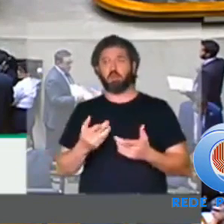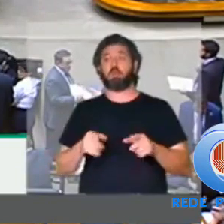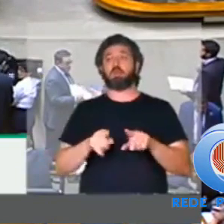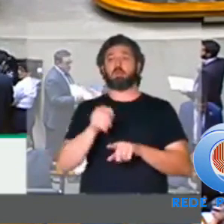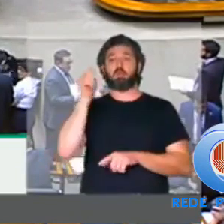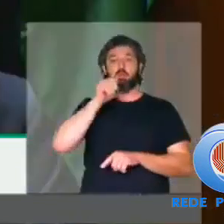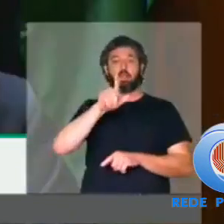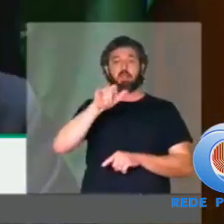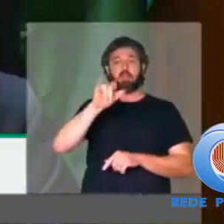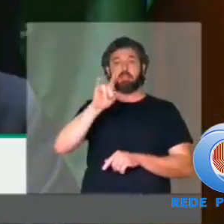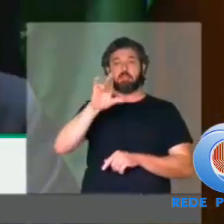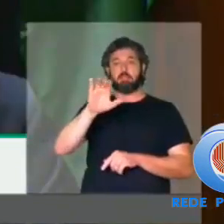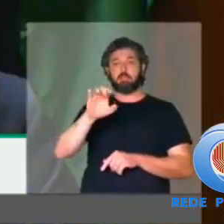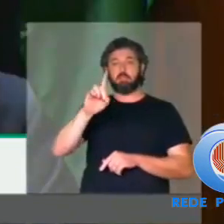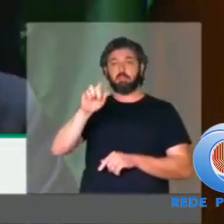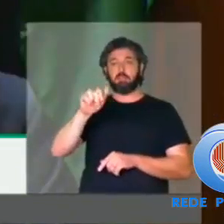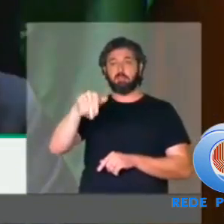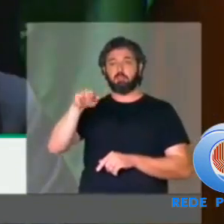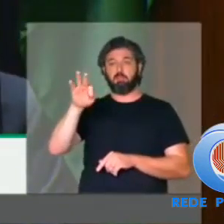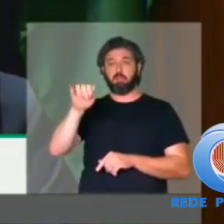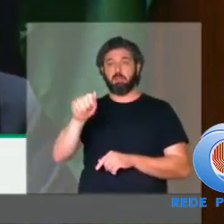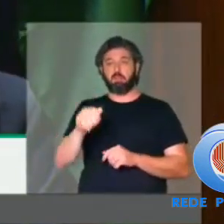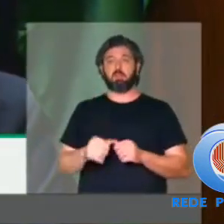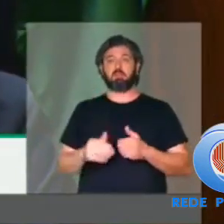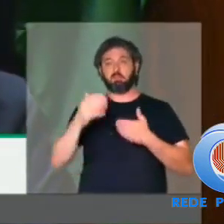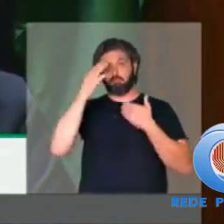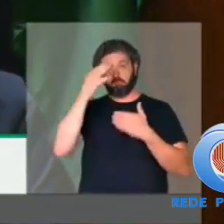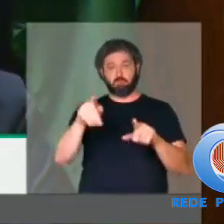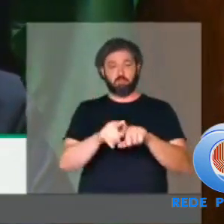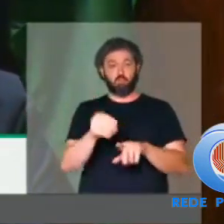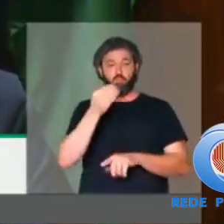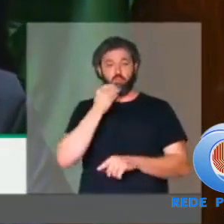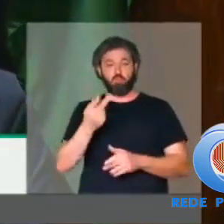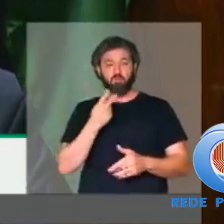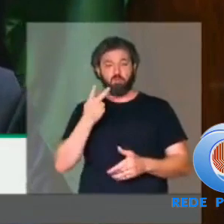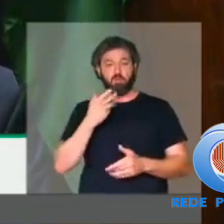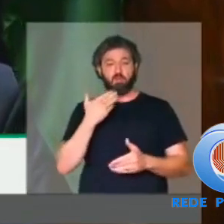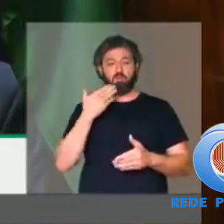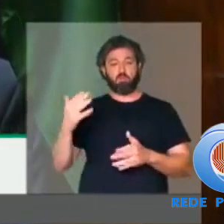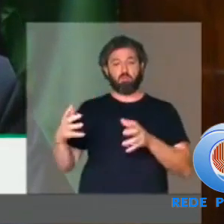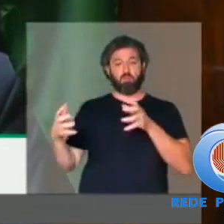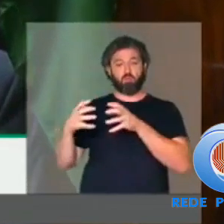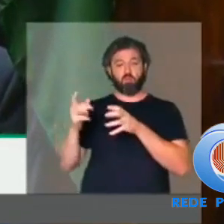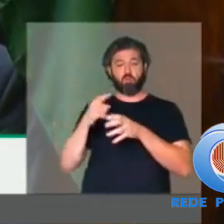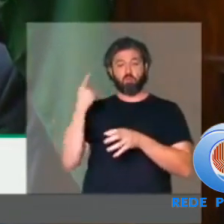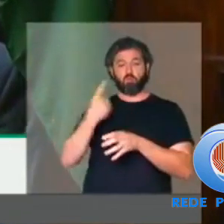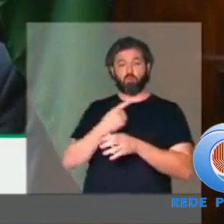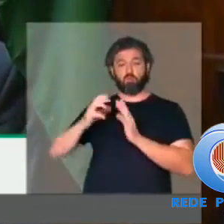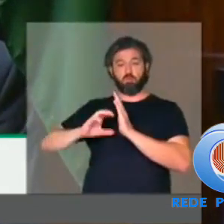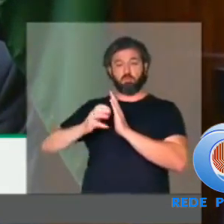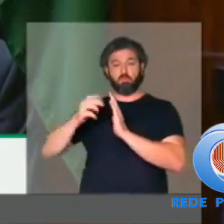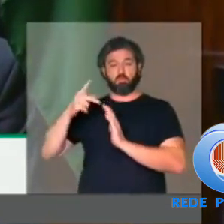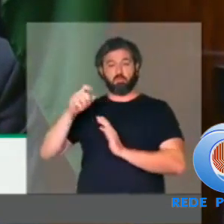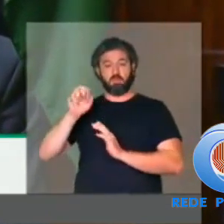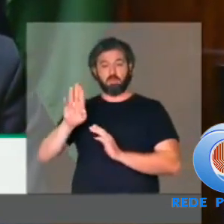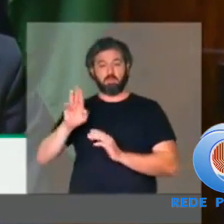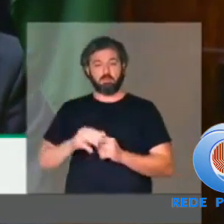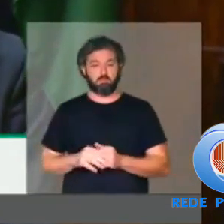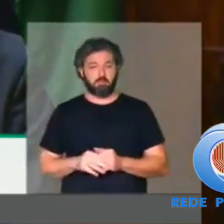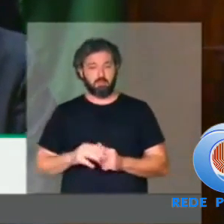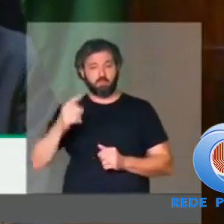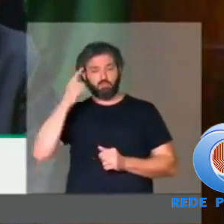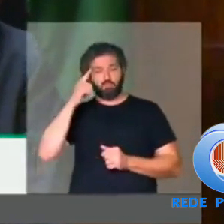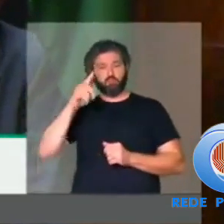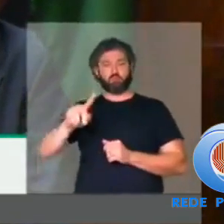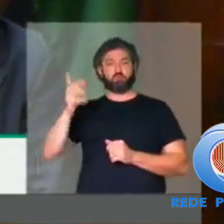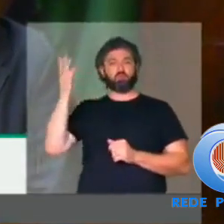da companheira Lídice da Mata, agradecer a chance de falar em nome da bancada do nosso PSB. Certo